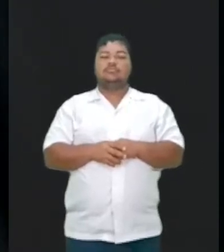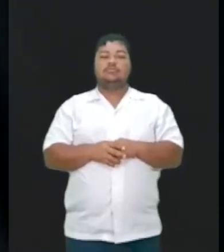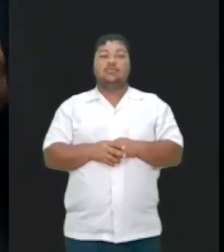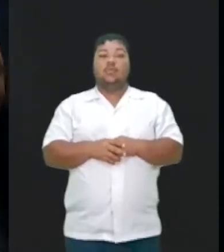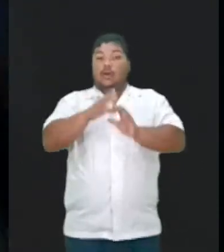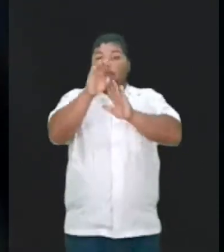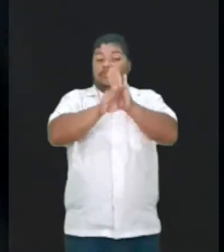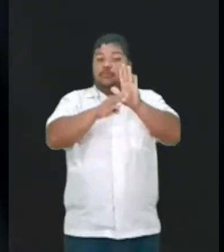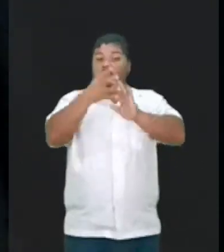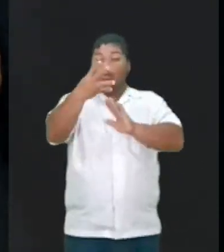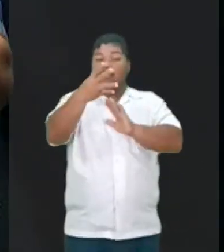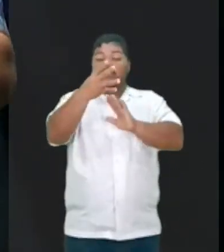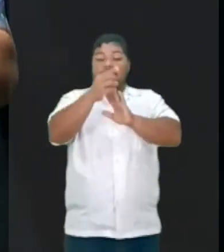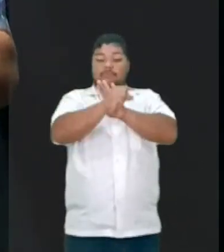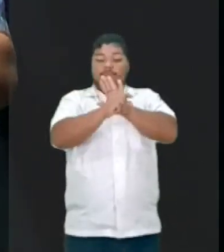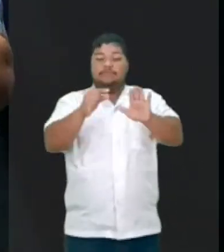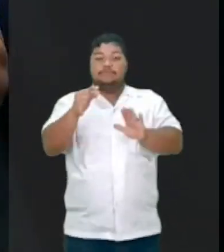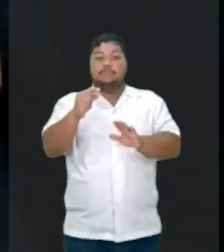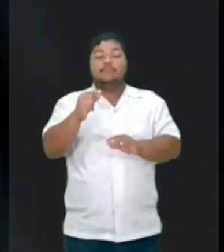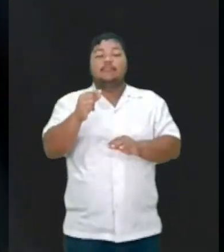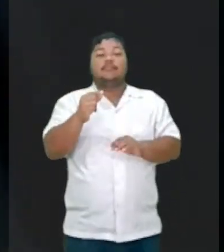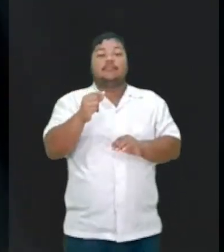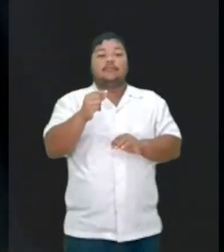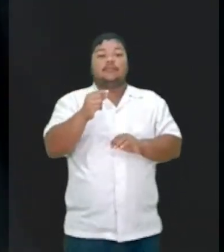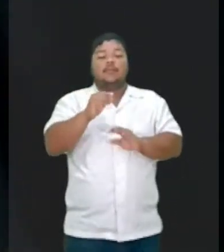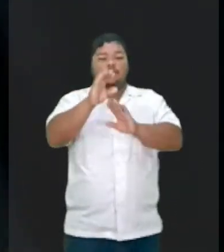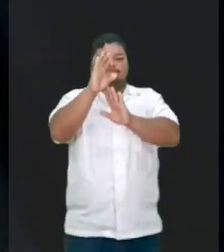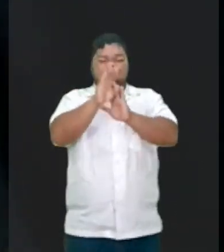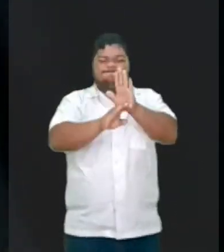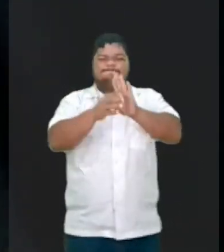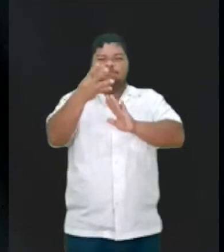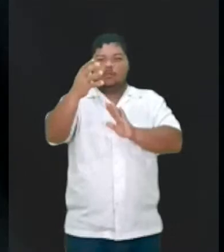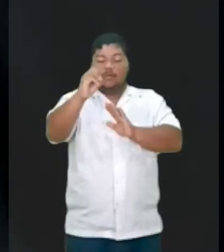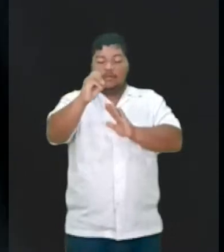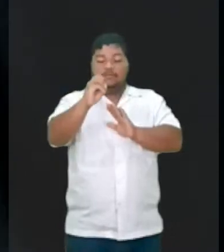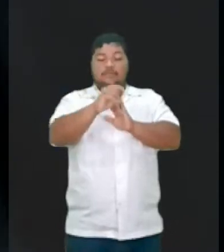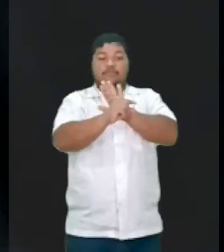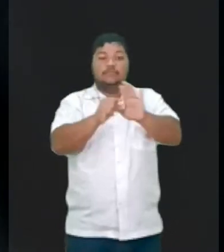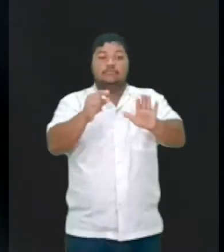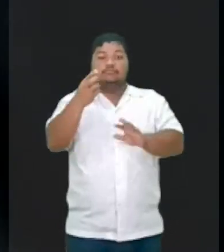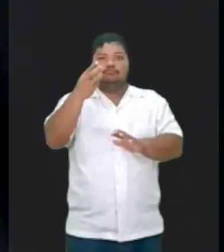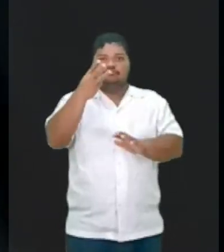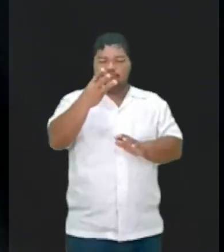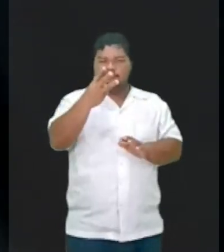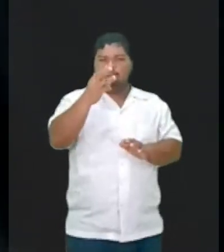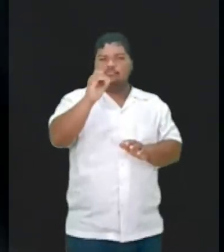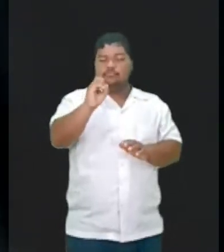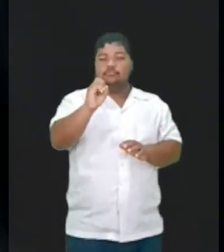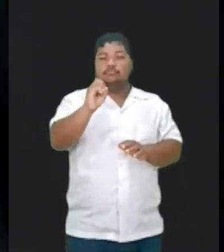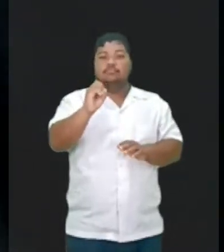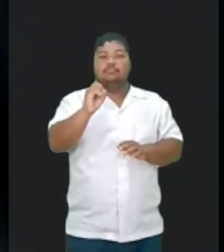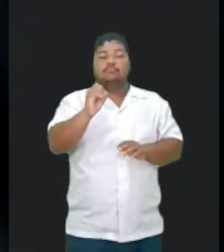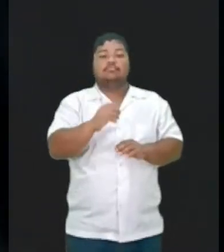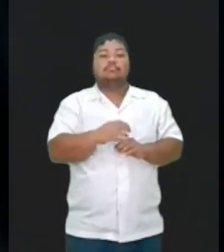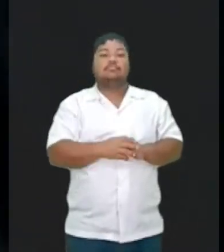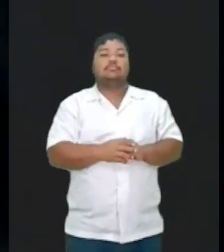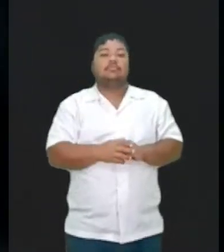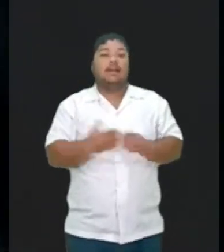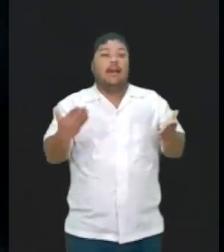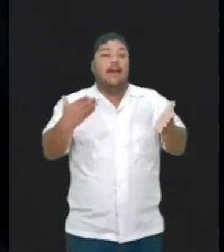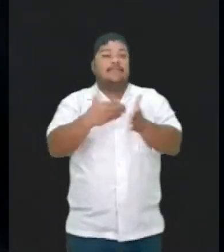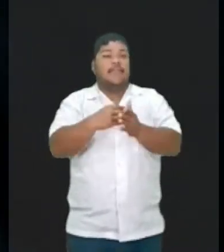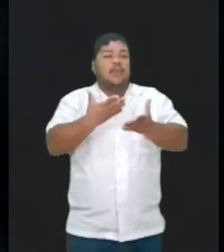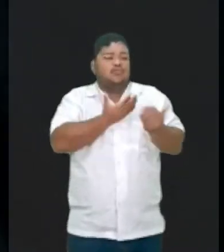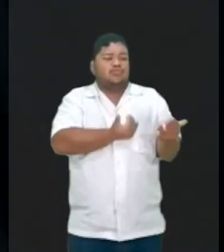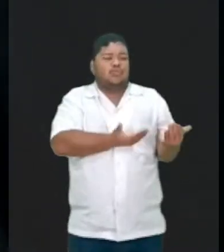verso 30 e 31, você conhece bem aquele texto que diz da seguinte forma: até os jovens se cansam